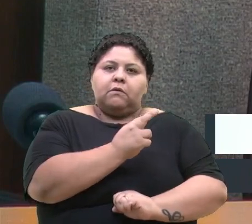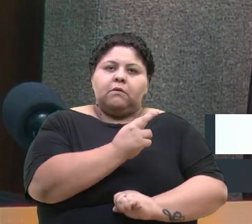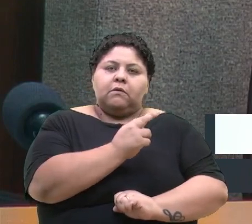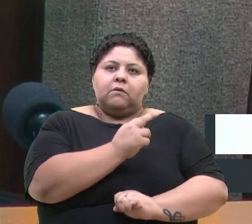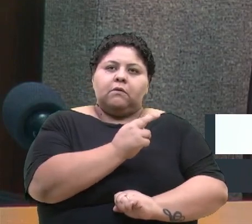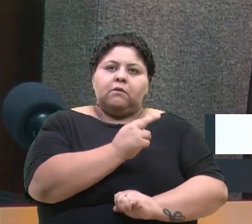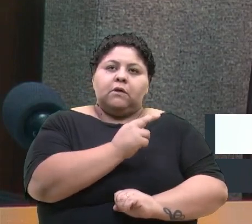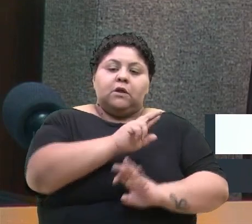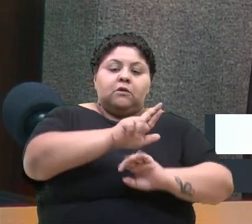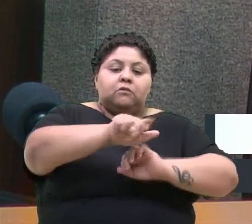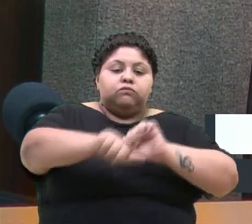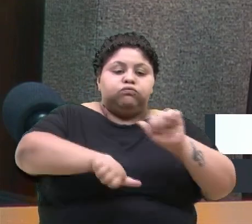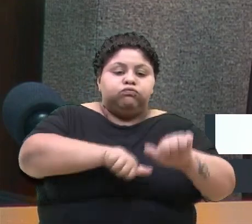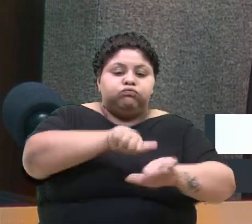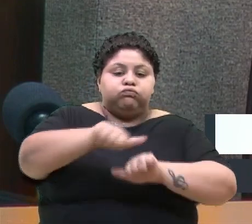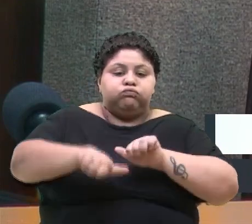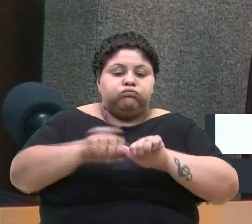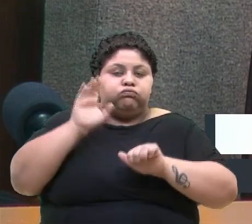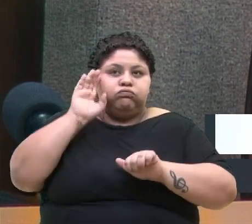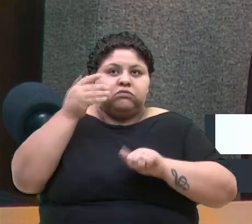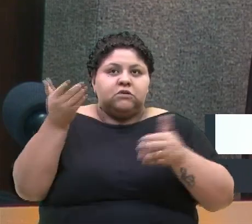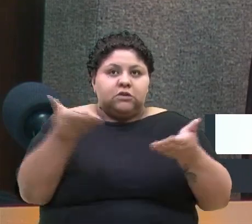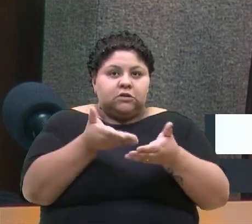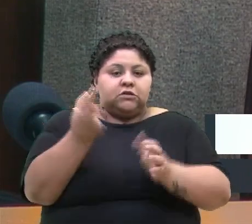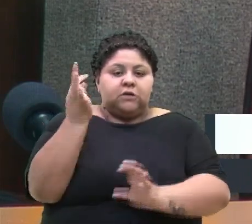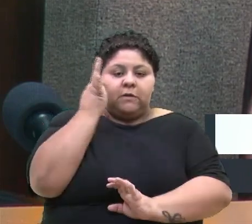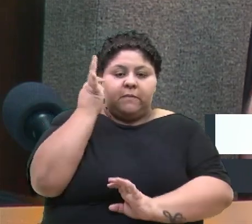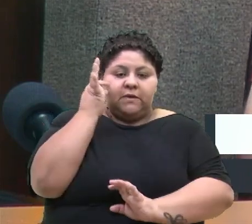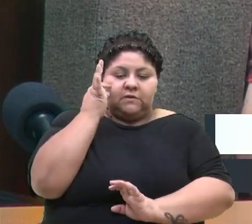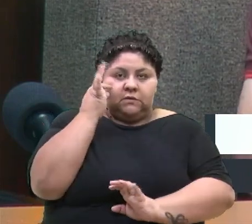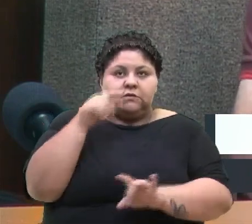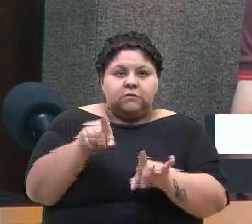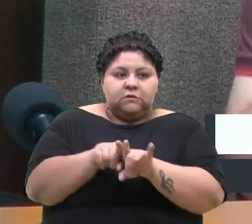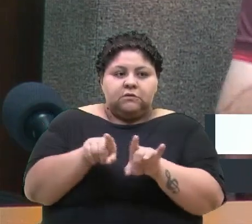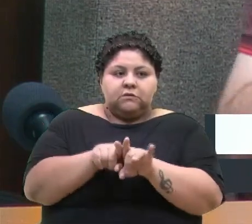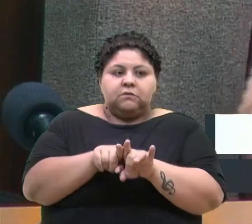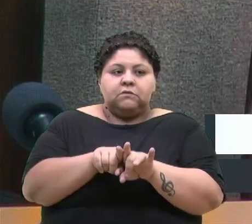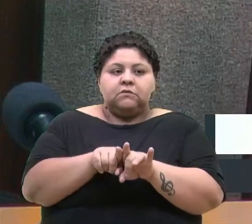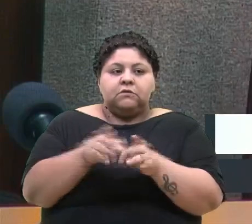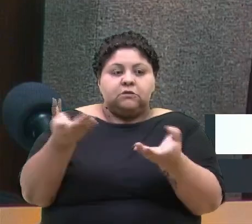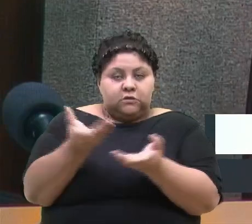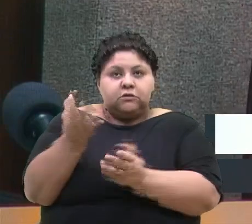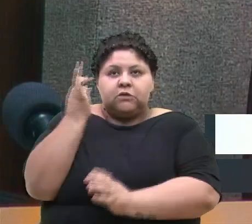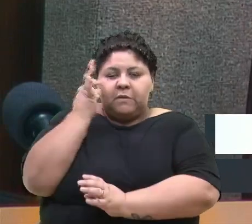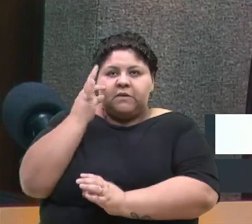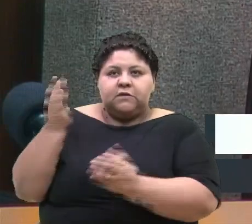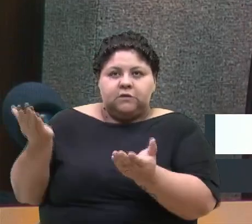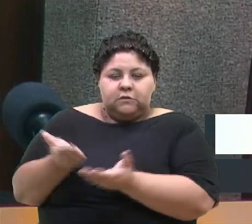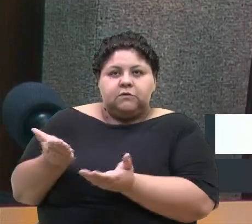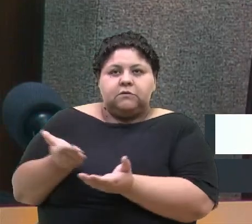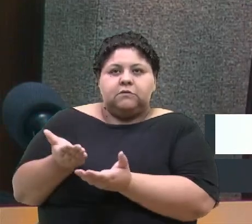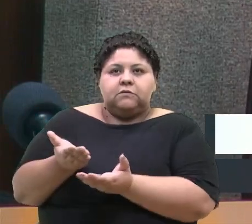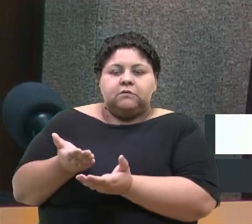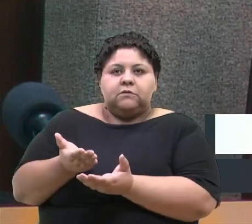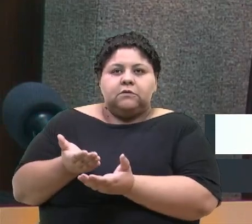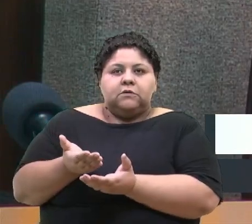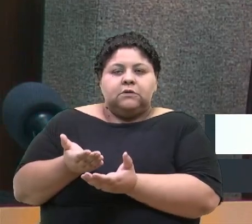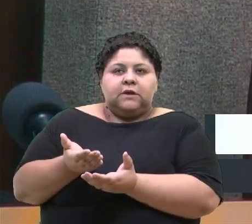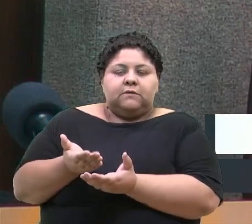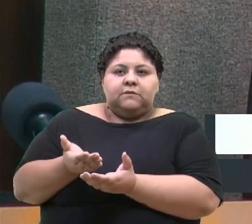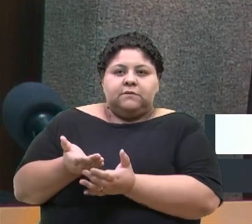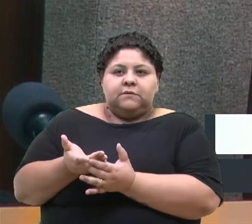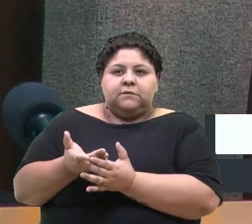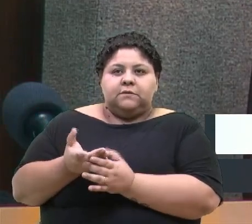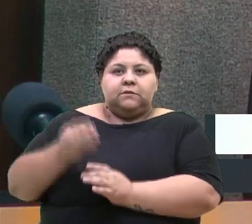essa mudança com que vem acontecendo, que já está presente, né, vereador Lucas? Que já está presente hoje. O Brasil